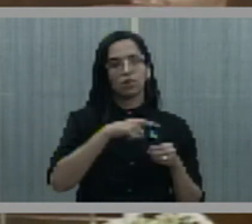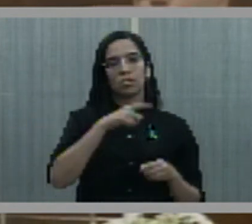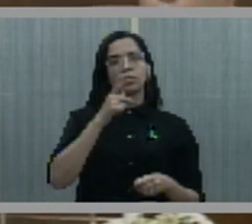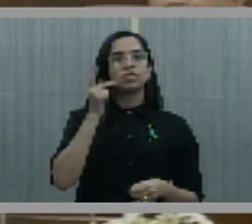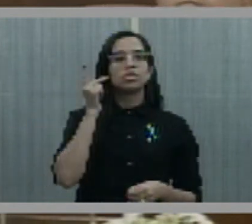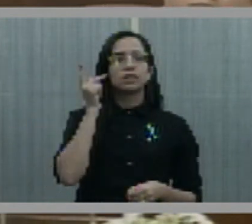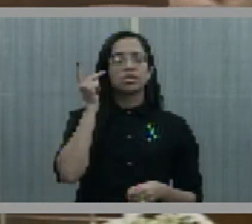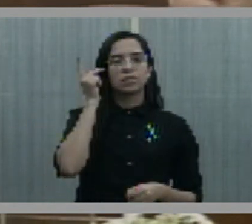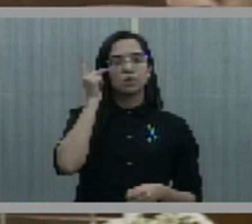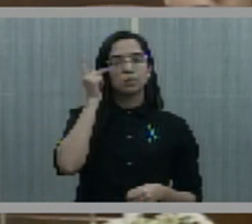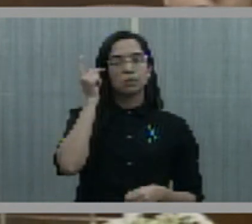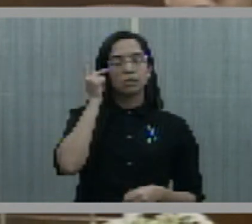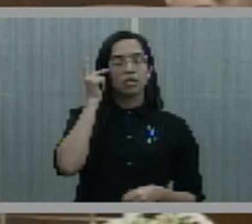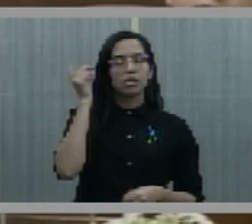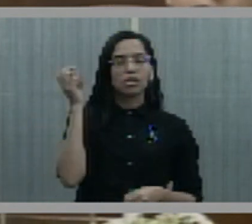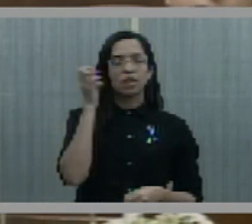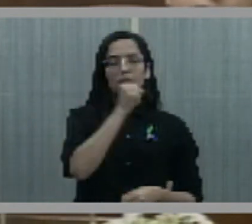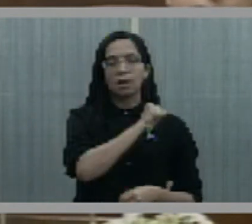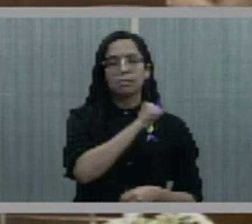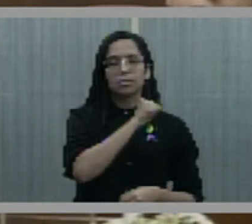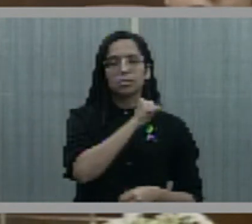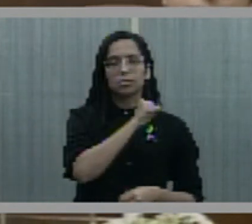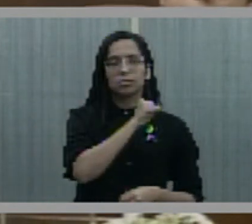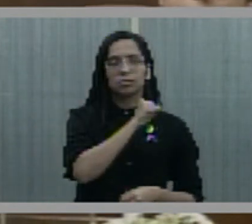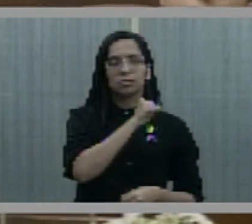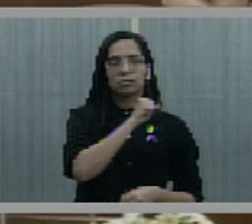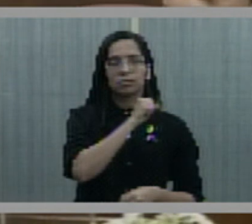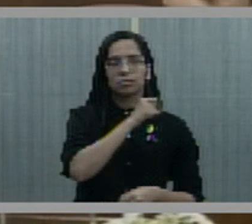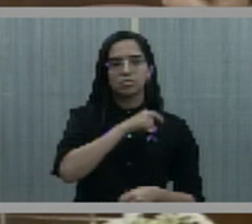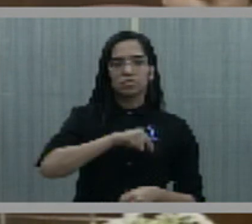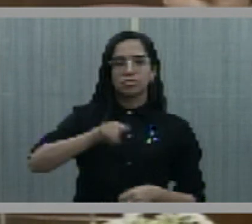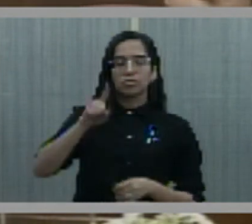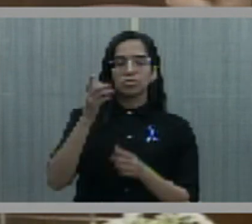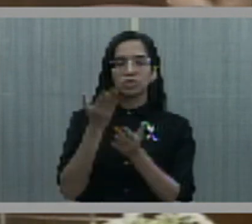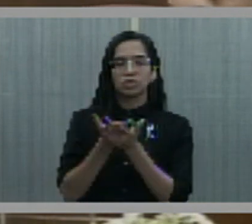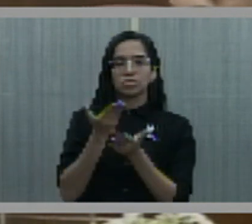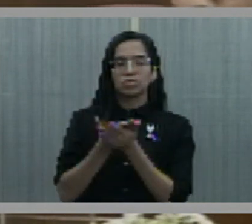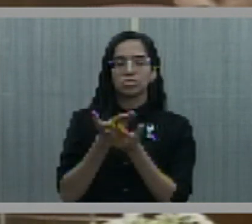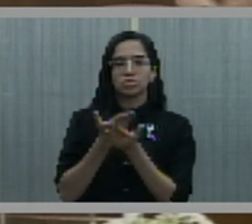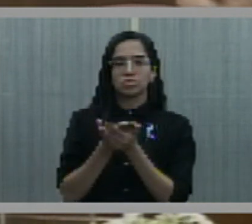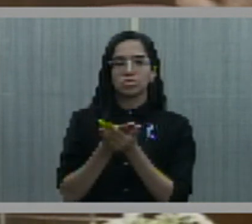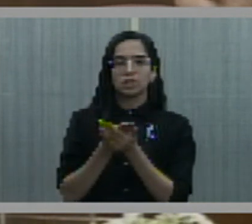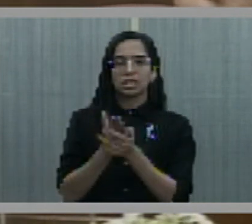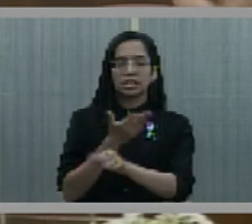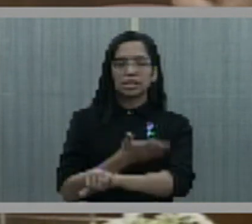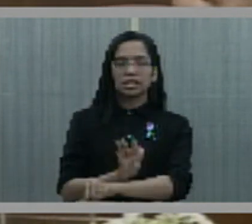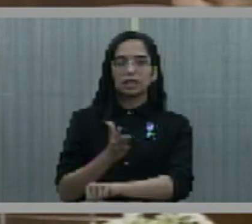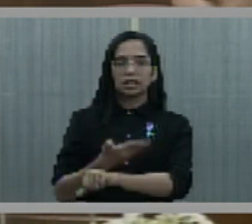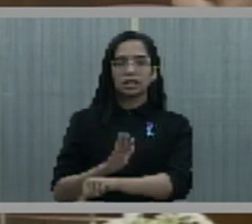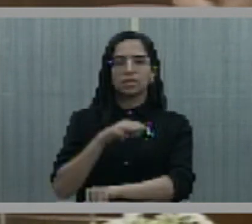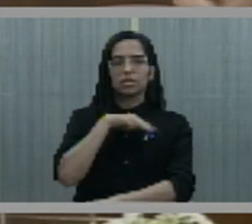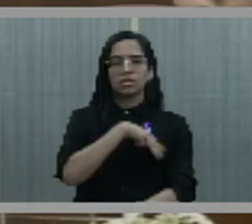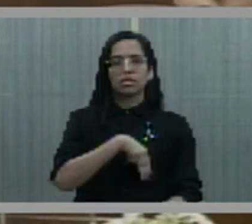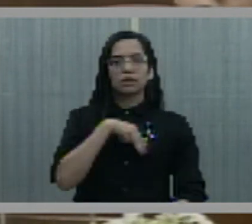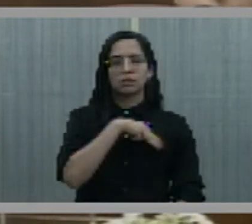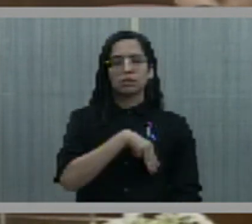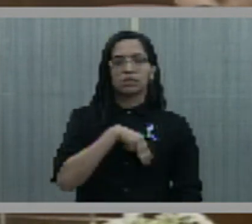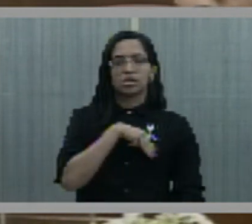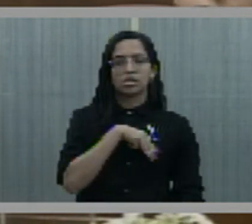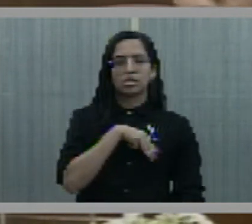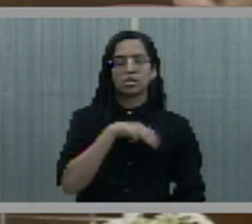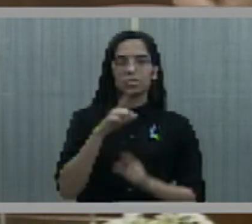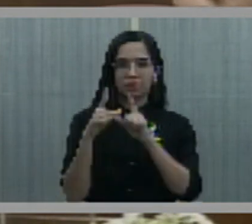me coloquei os pés na estrada. Fui estudar e me preparar para as missões no centro-oeste do país,